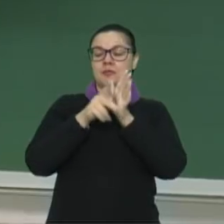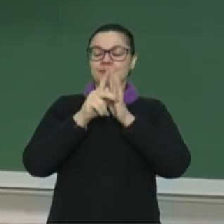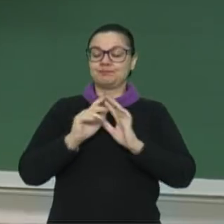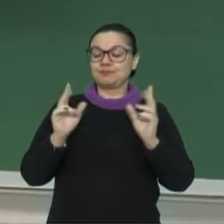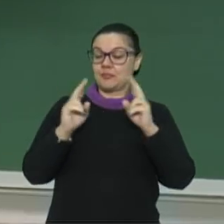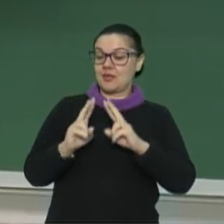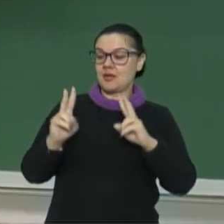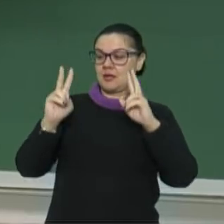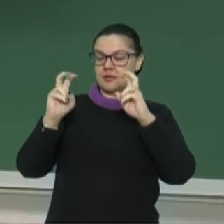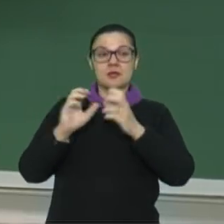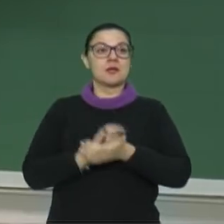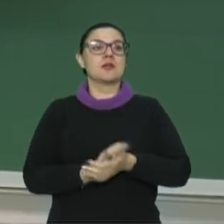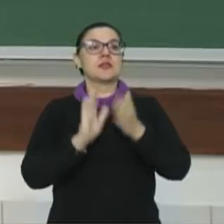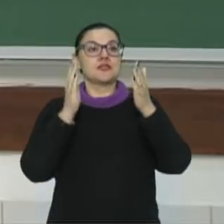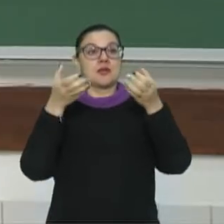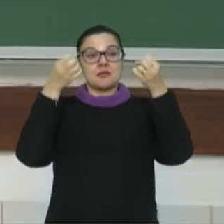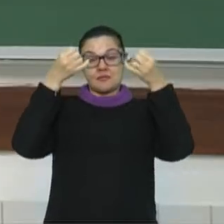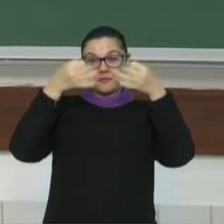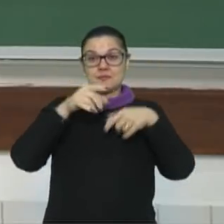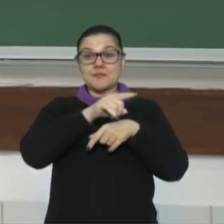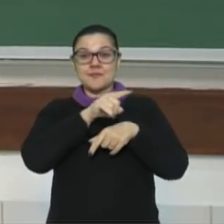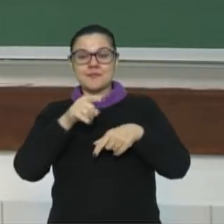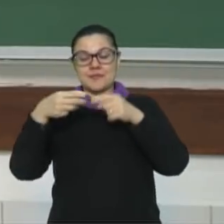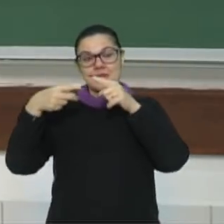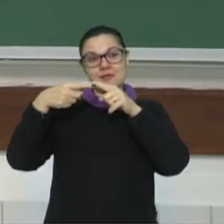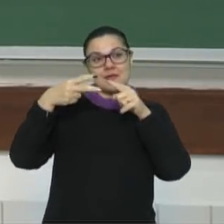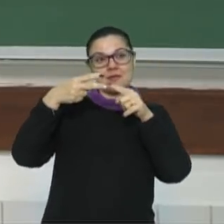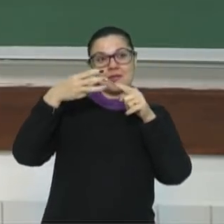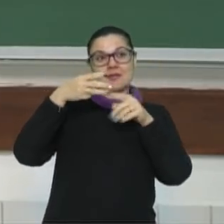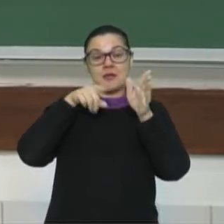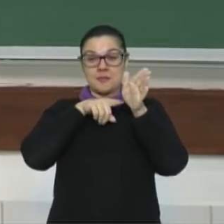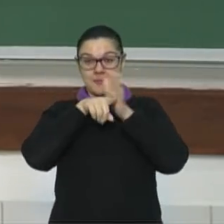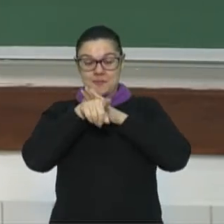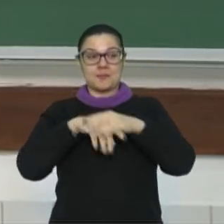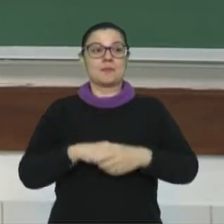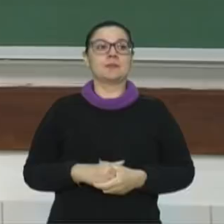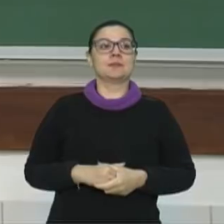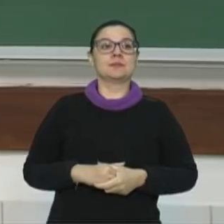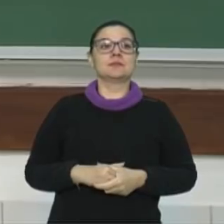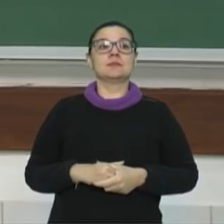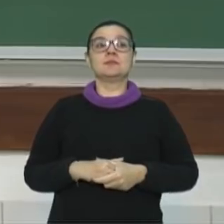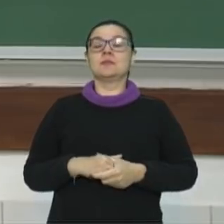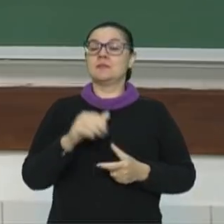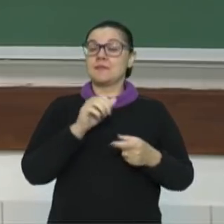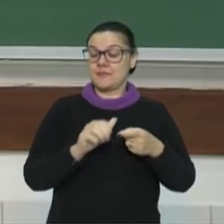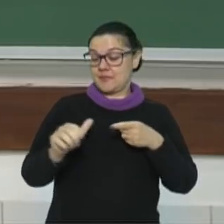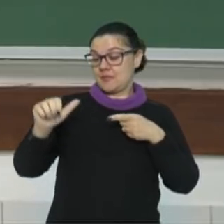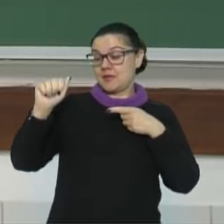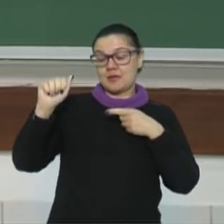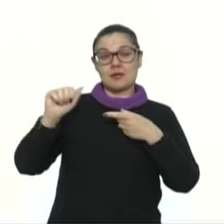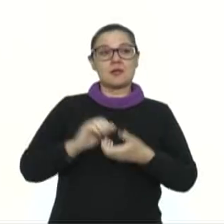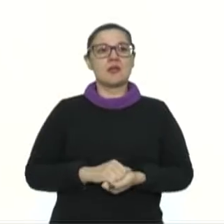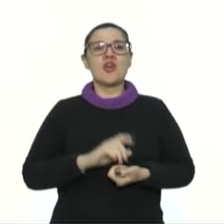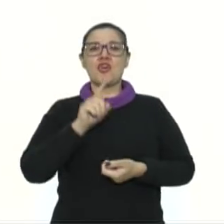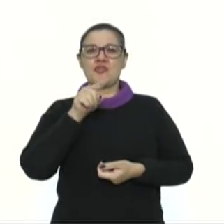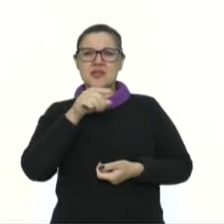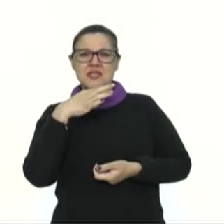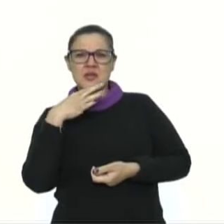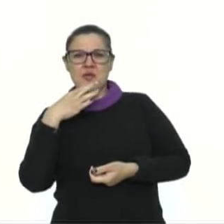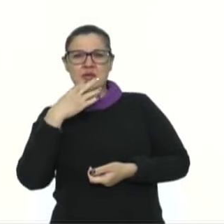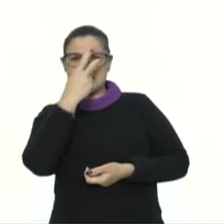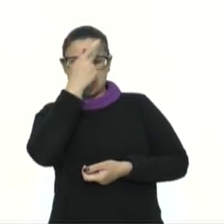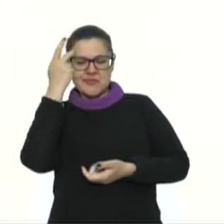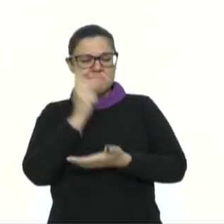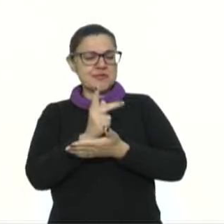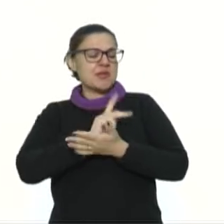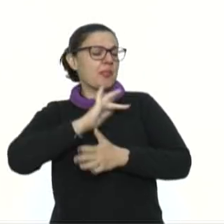tema. Já falei o tema, agora você vai responder essas 3 perguntinhas aí, tá certo? Primeira pergunta, você conhece alguém que se